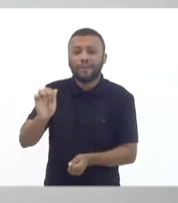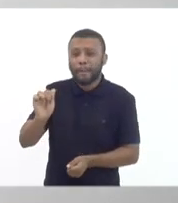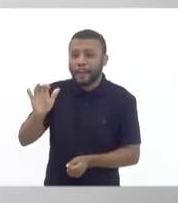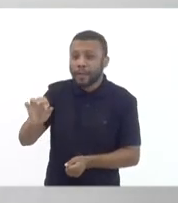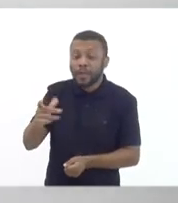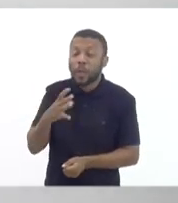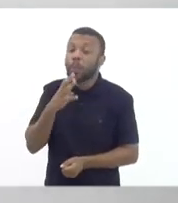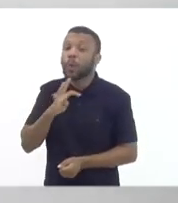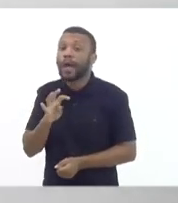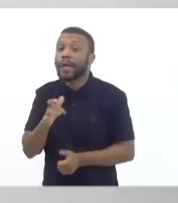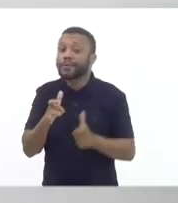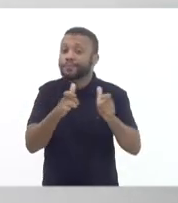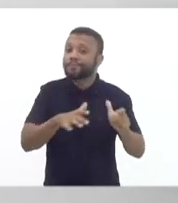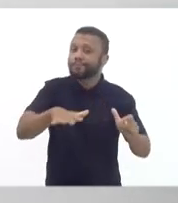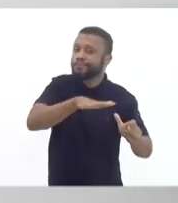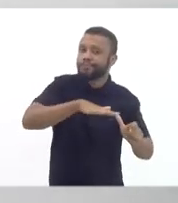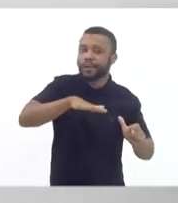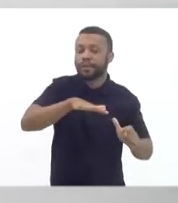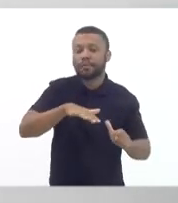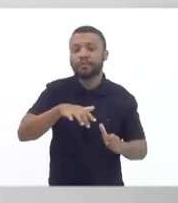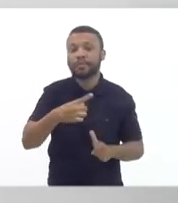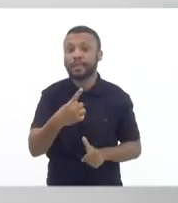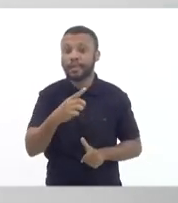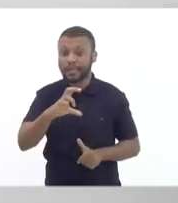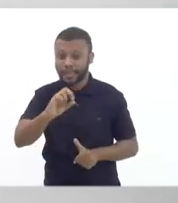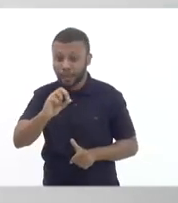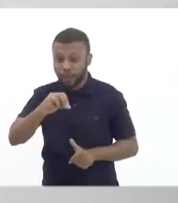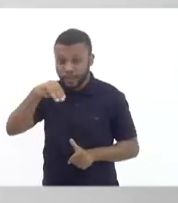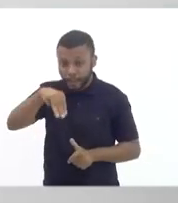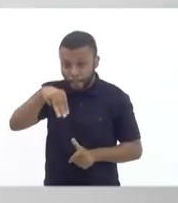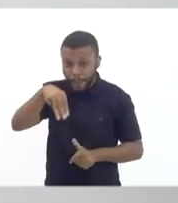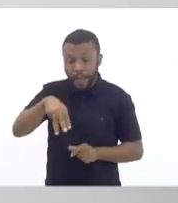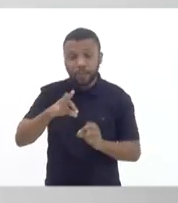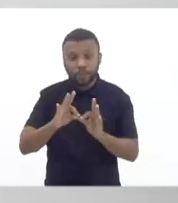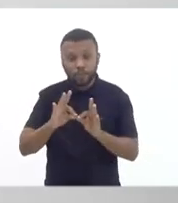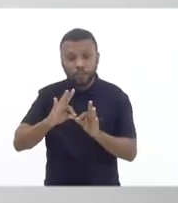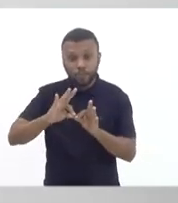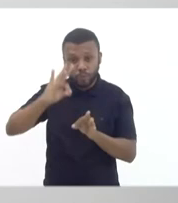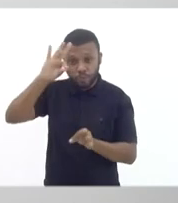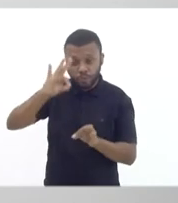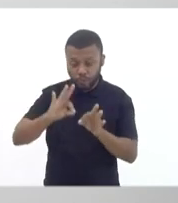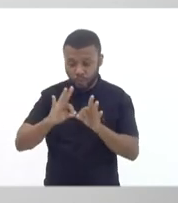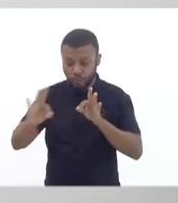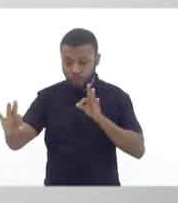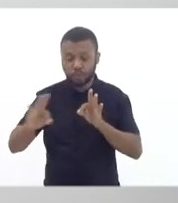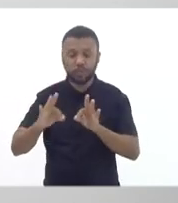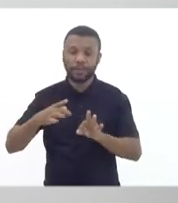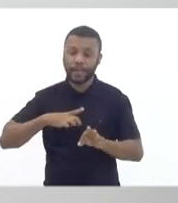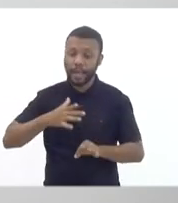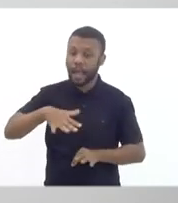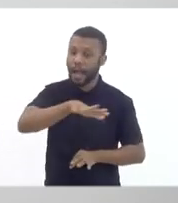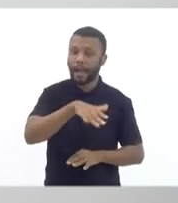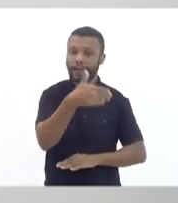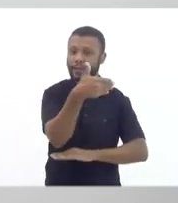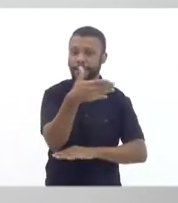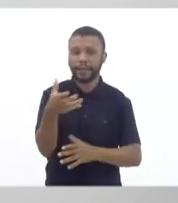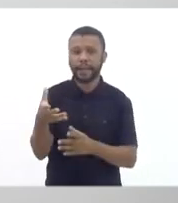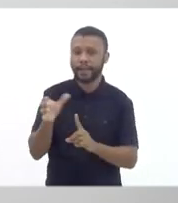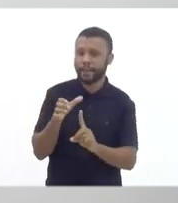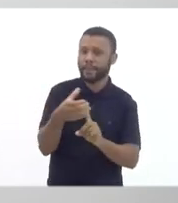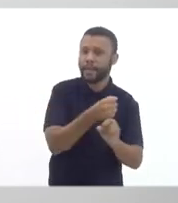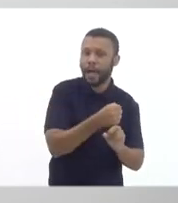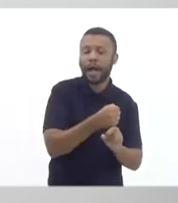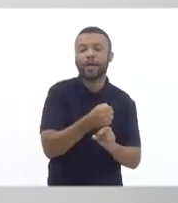espaço ainda. São 150 metros de gatil entre hospedagem. A enfermaria está